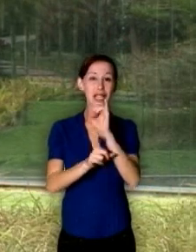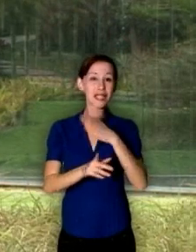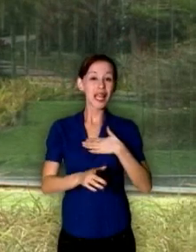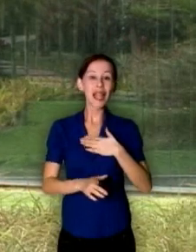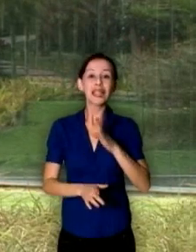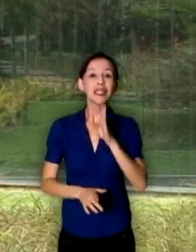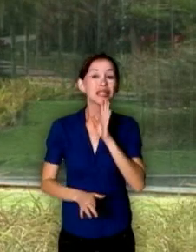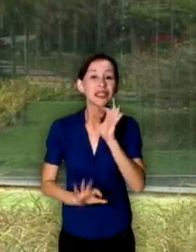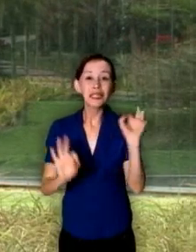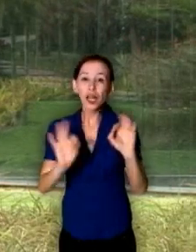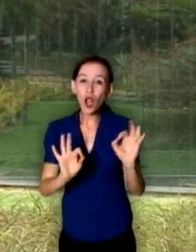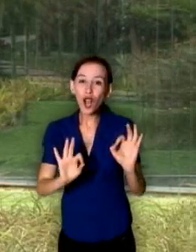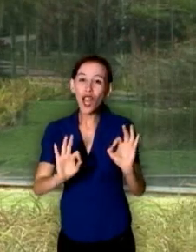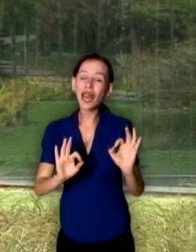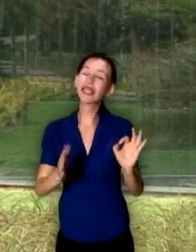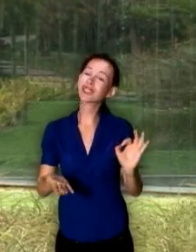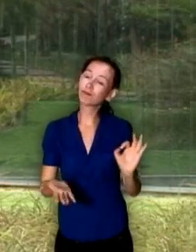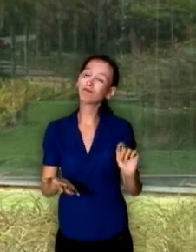riqueza, eu acho que é a